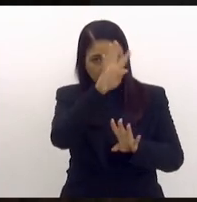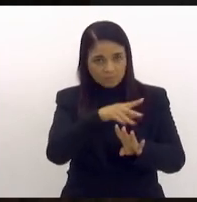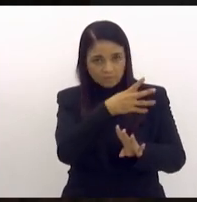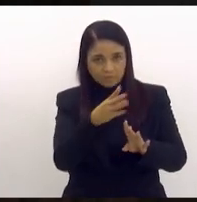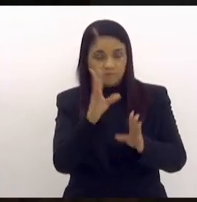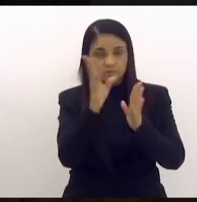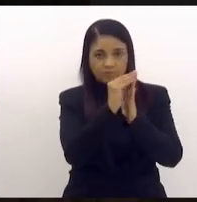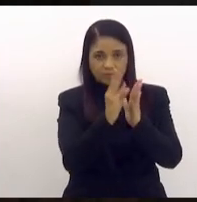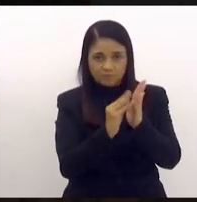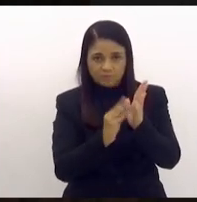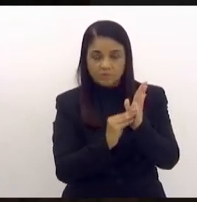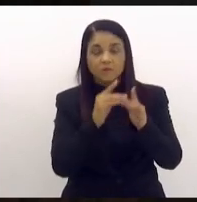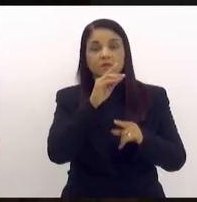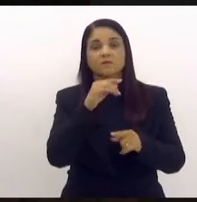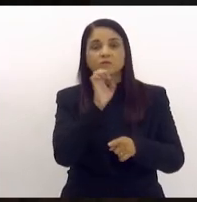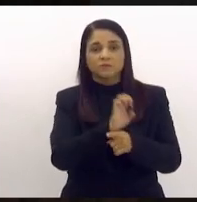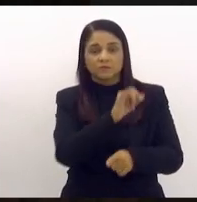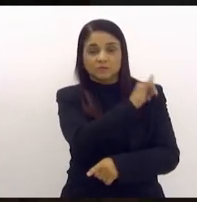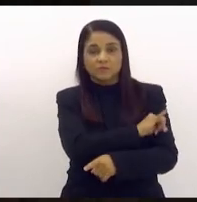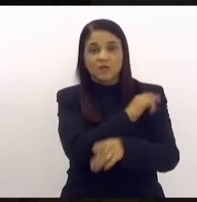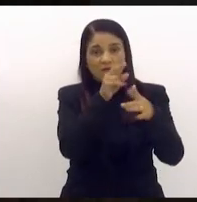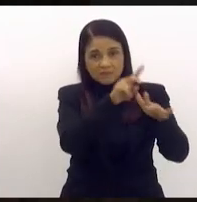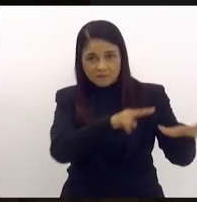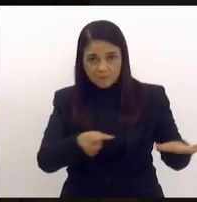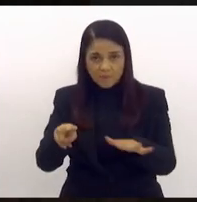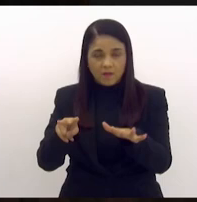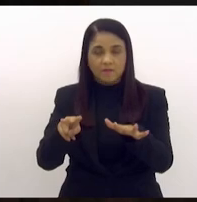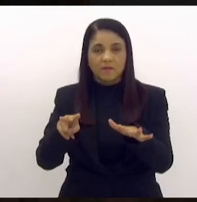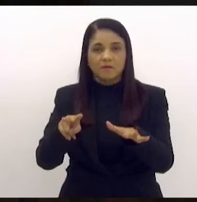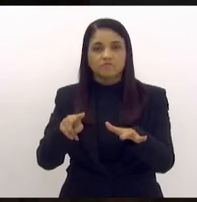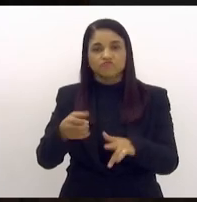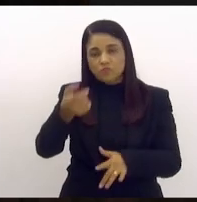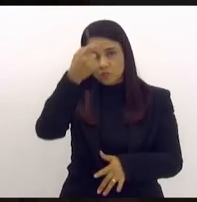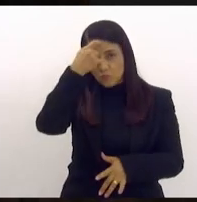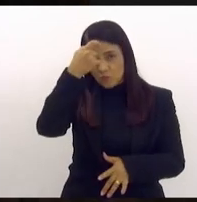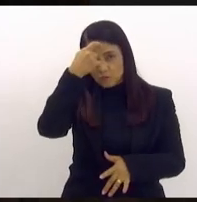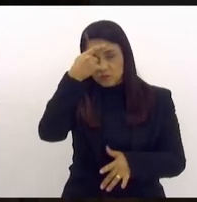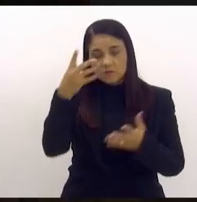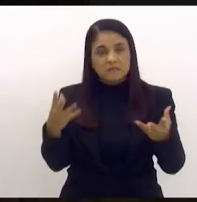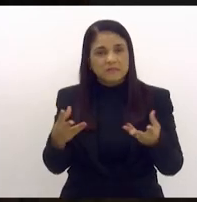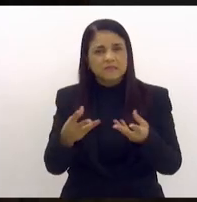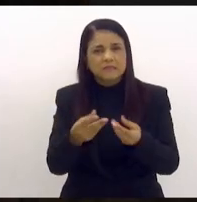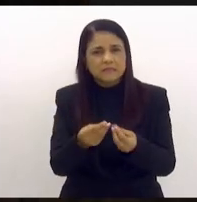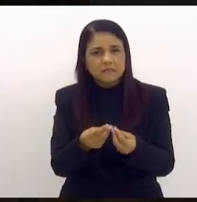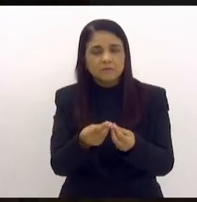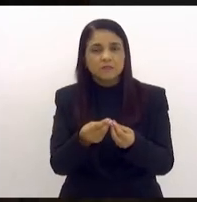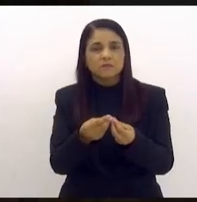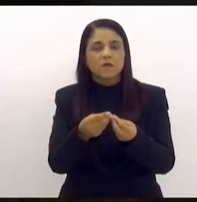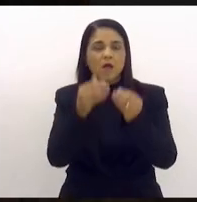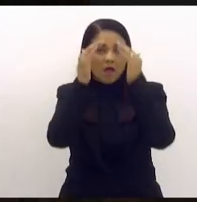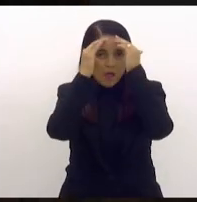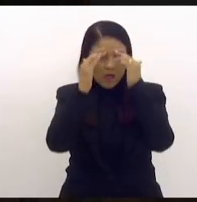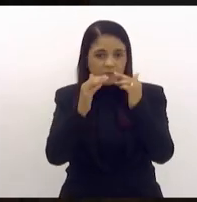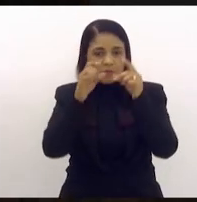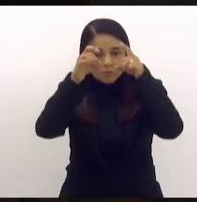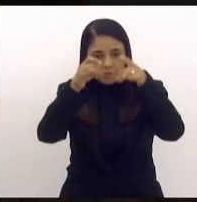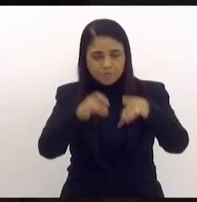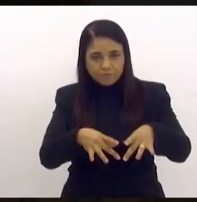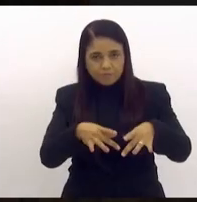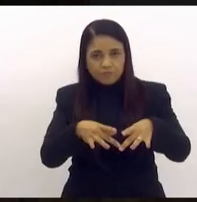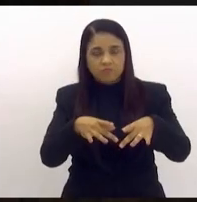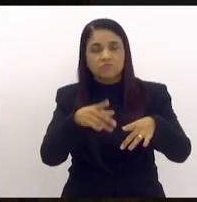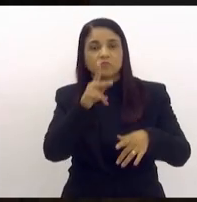calendário oficial do Estado do Rio de Janeiro, a semana de conscientização e sensibilização a respeito do abandono